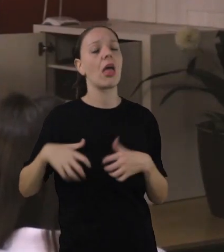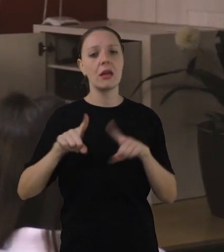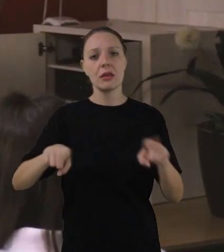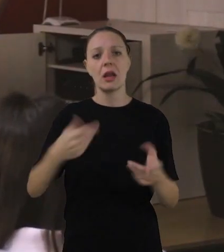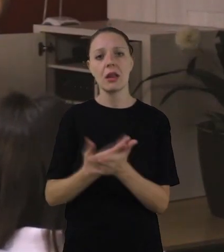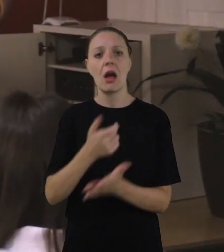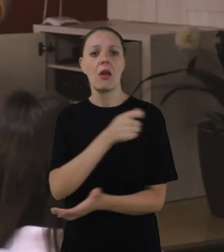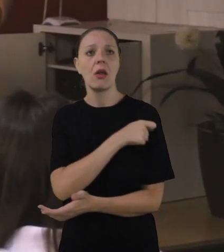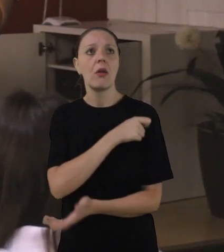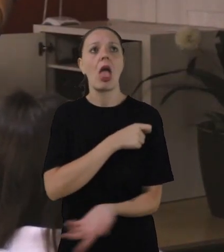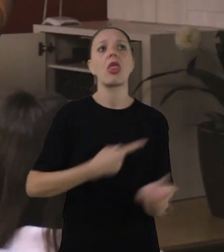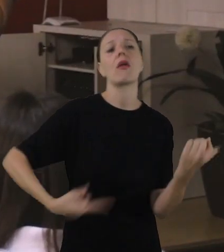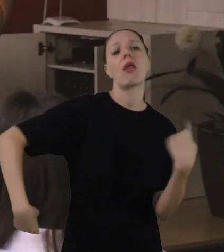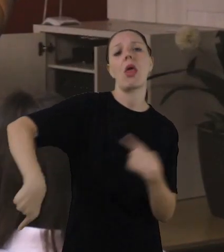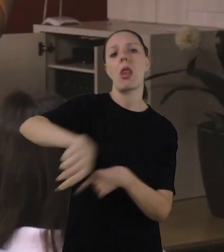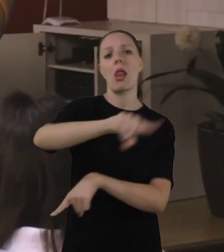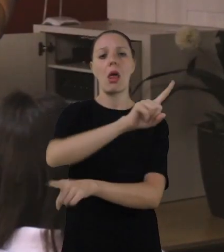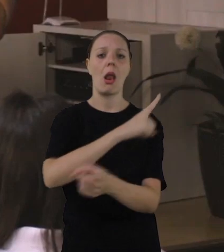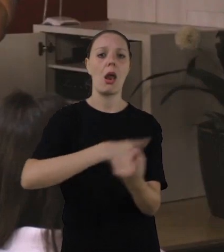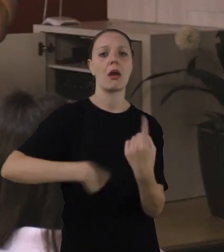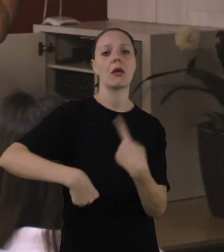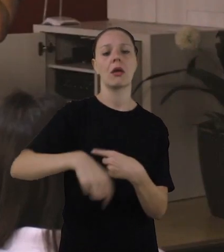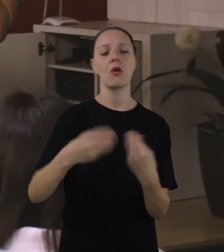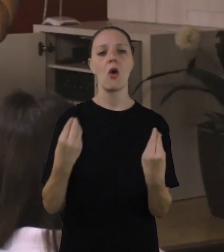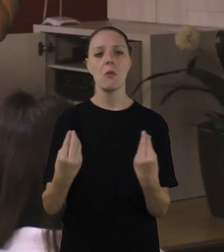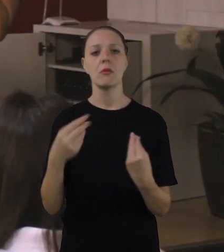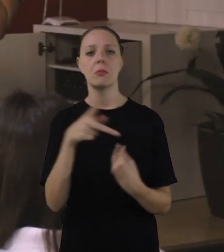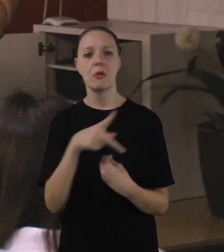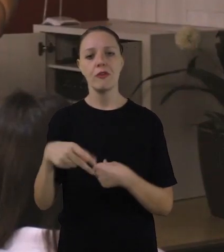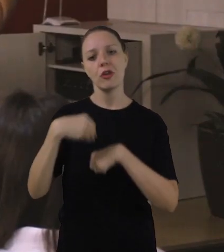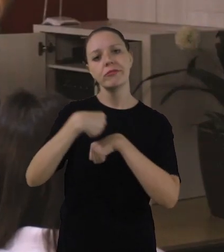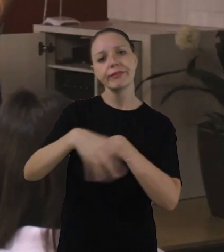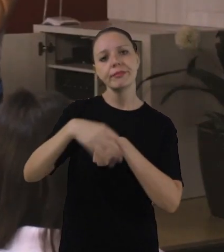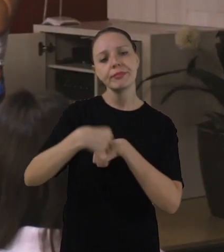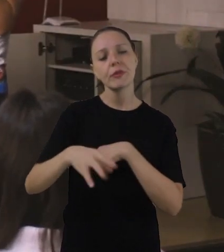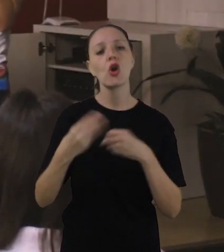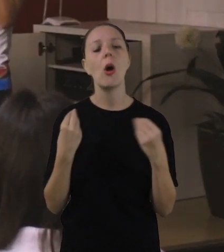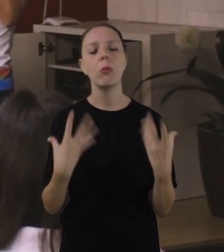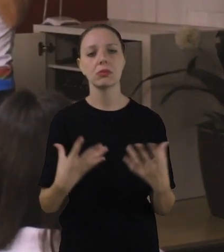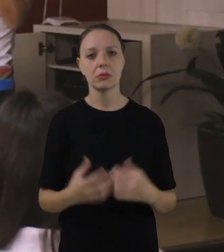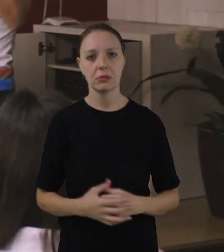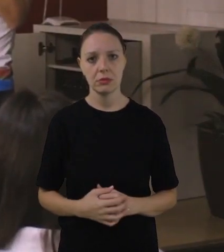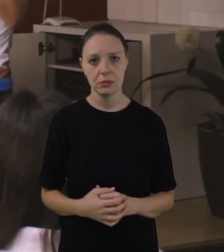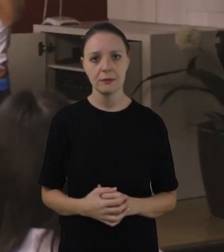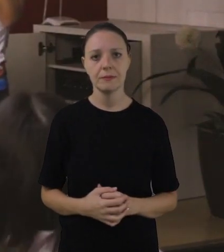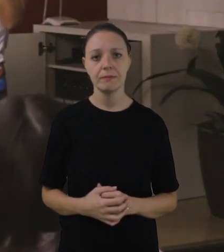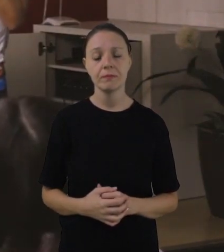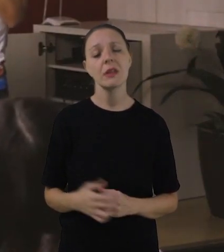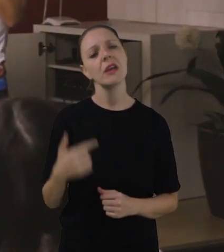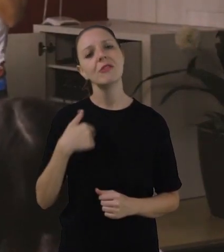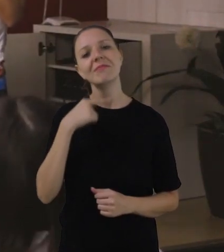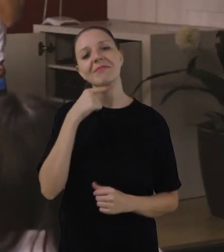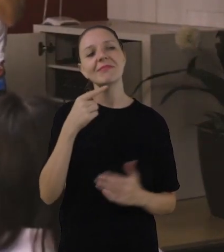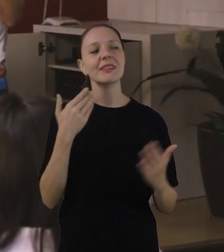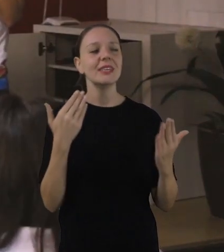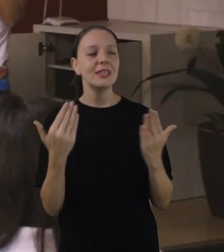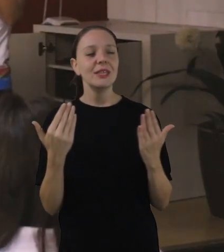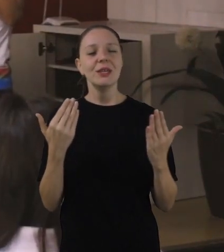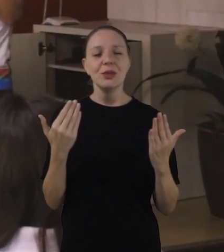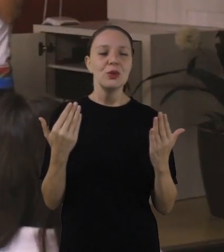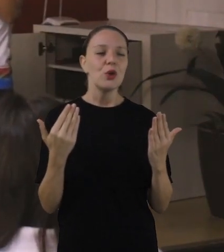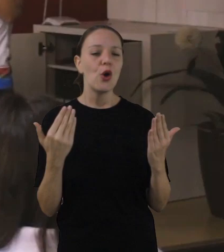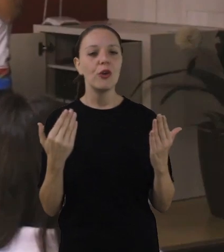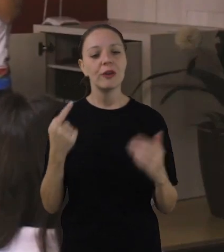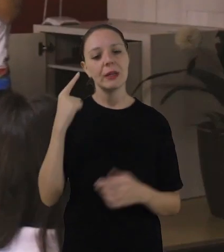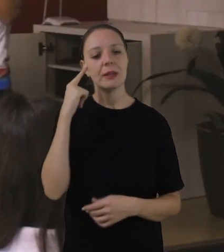papel dele de passar o conhecimento, de transmitir o conhecimento, né? E daí eu fiquei eu fiquei